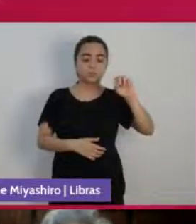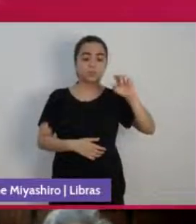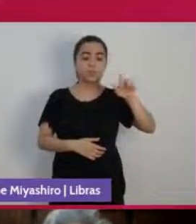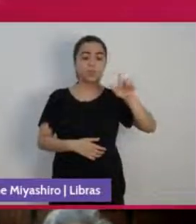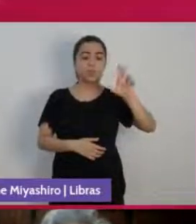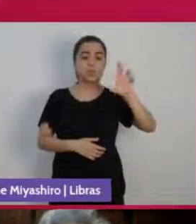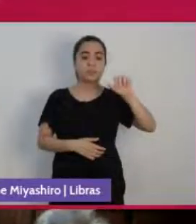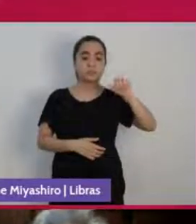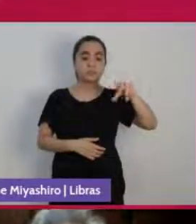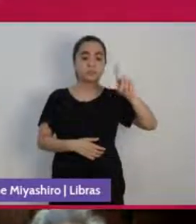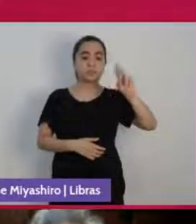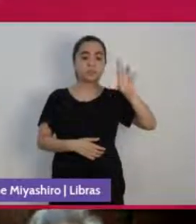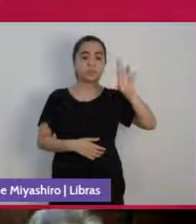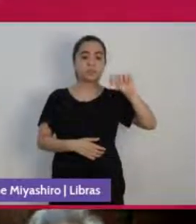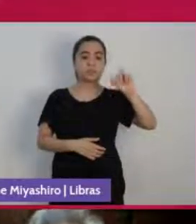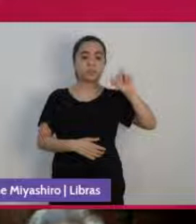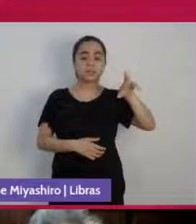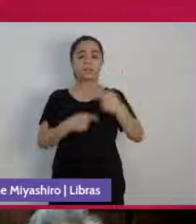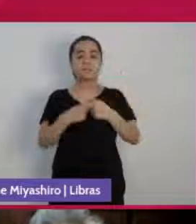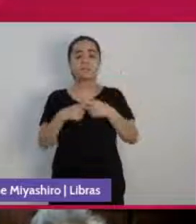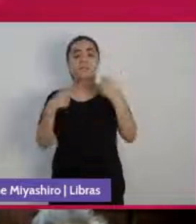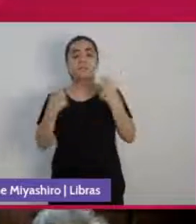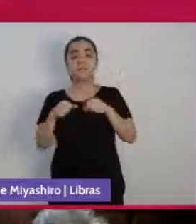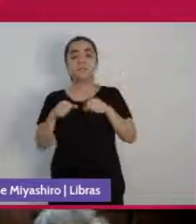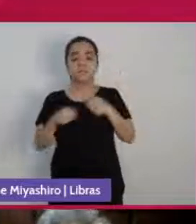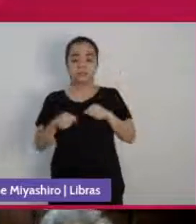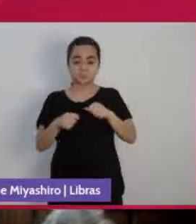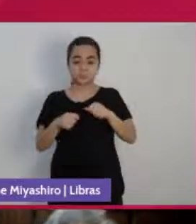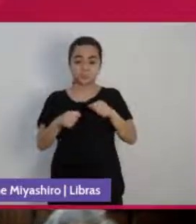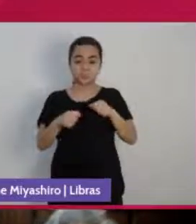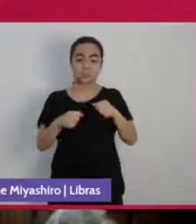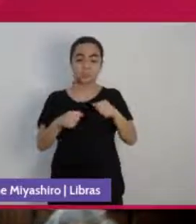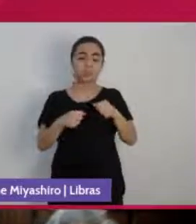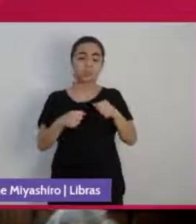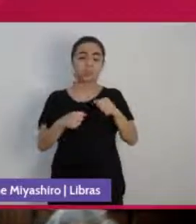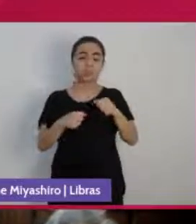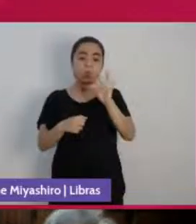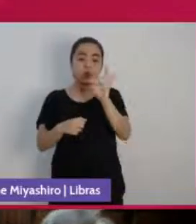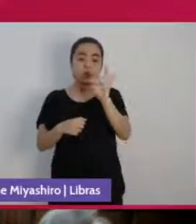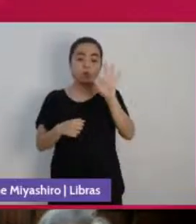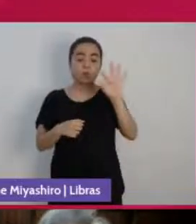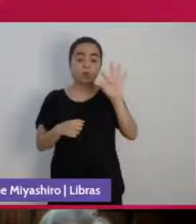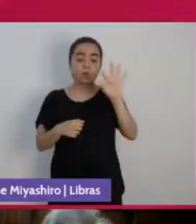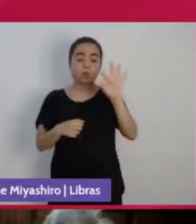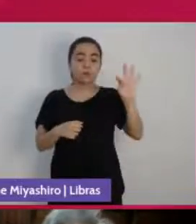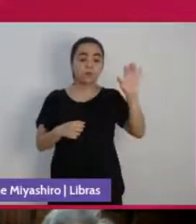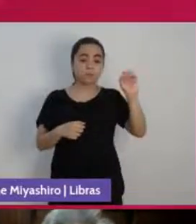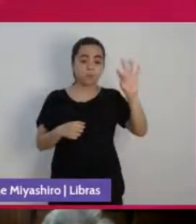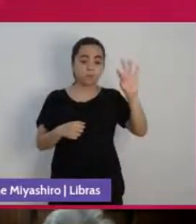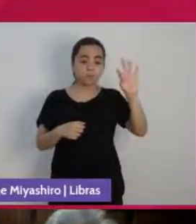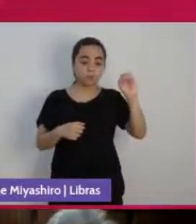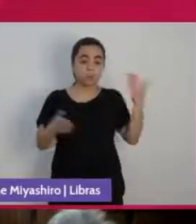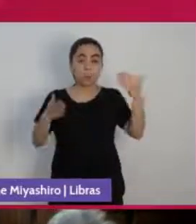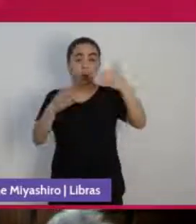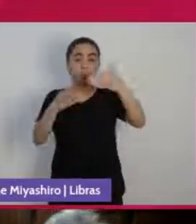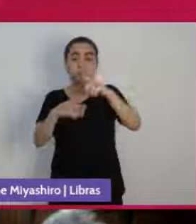fotocélula aonde eu tenho tecido glandular. Então, aqui eu tenho dois exemplos.